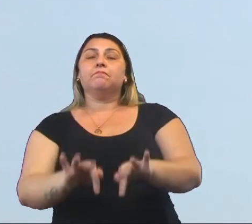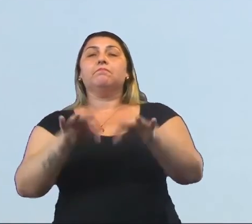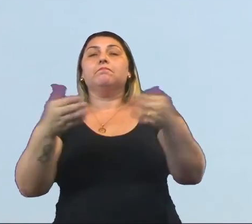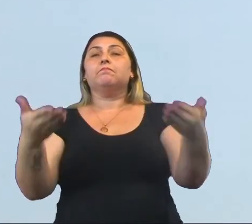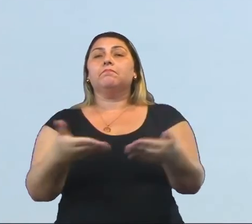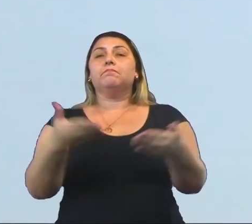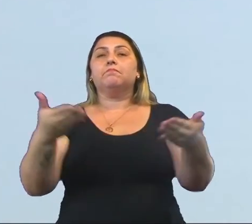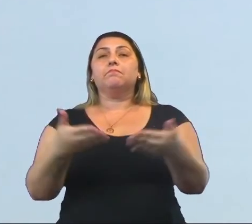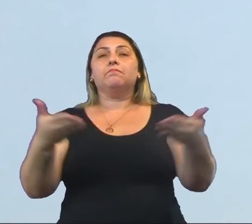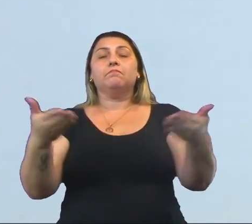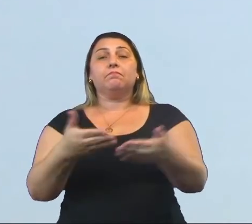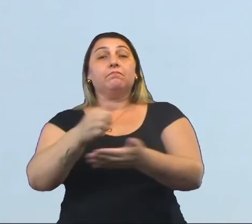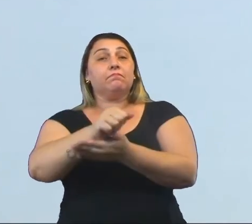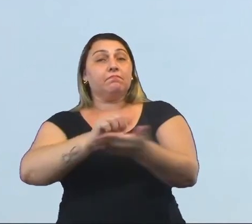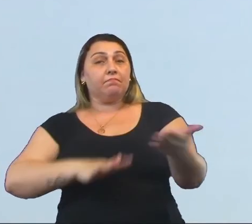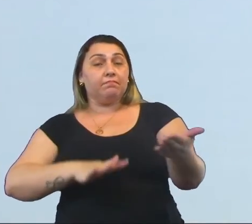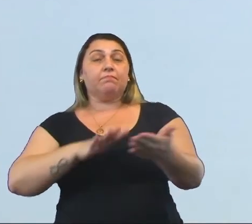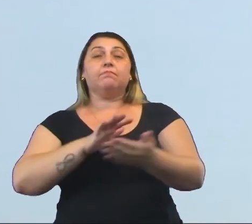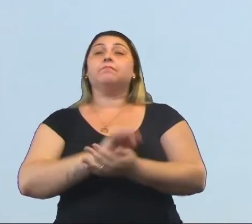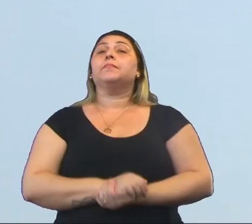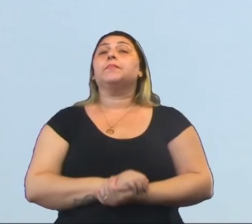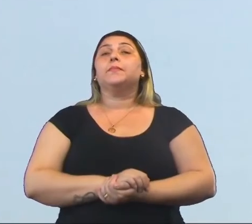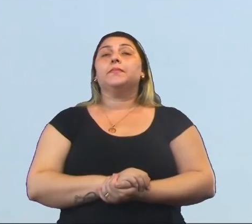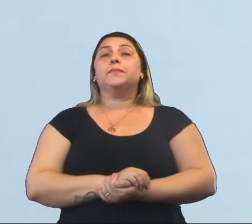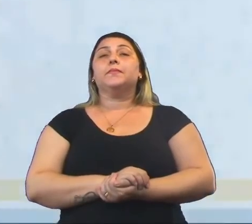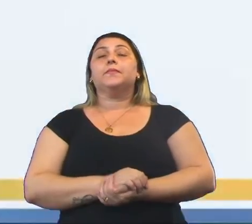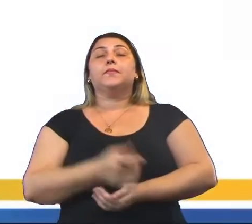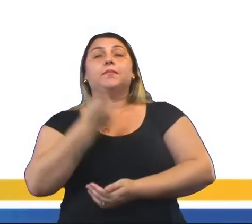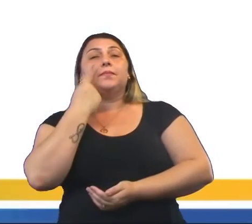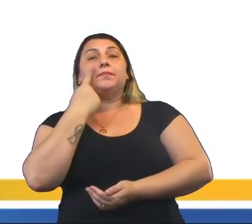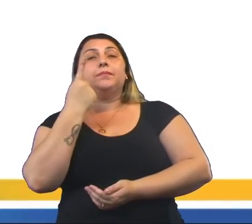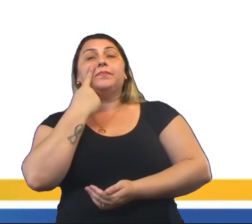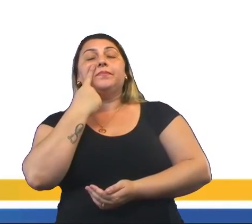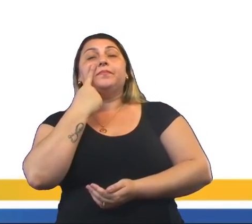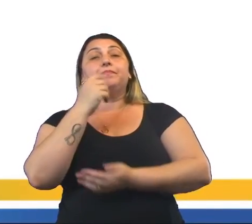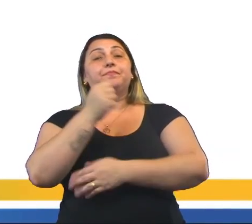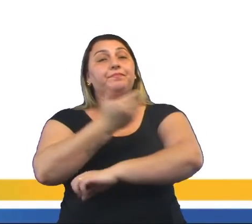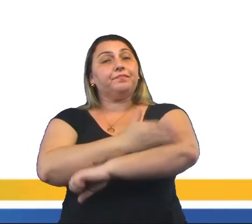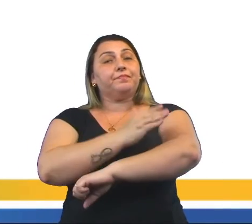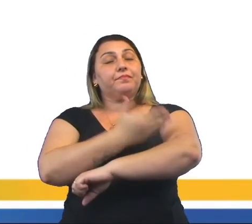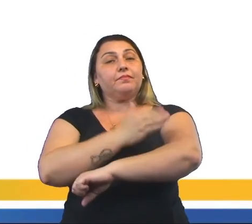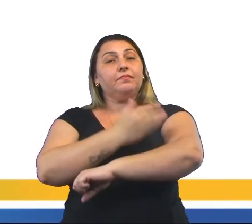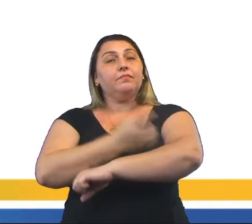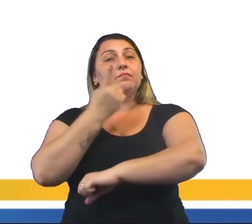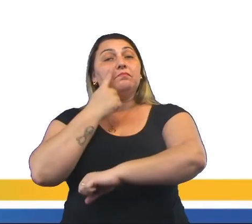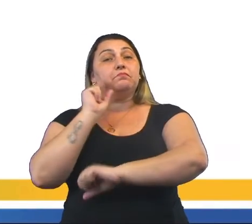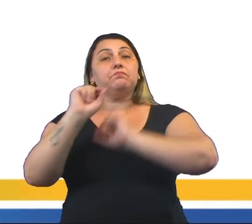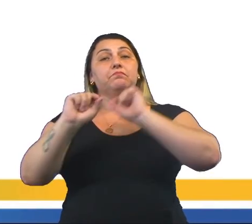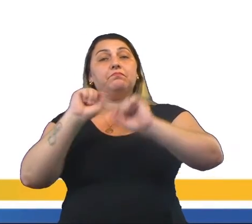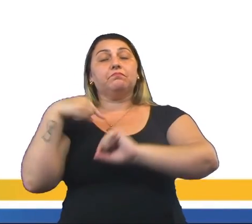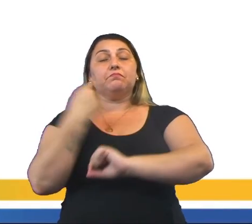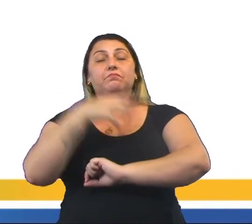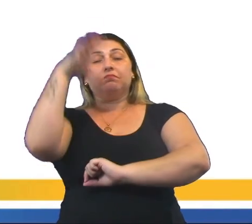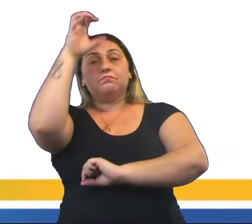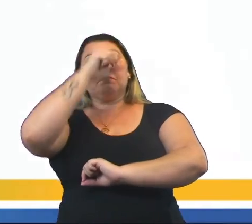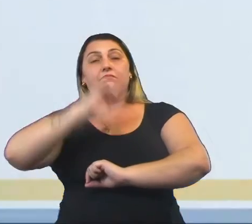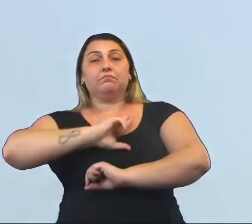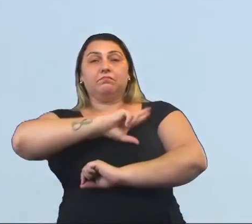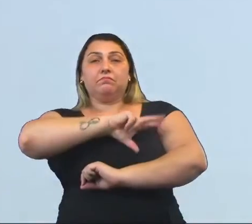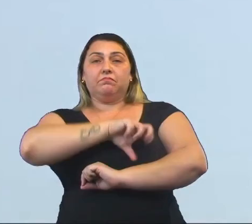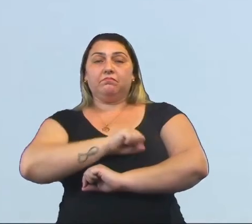e iremos agora para a atividade, gente. Vamos lá exercitar, ver o que nós aprendemos em relação ao